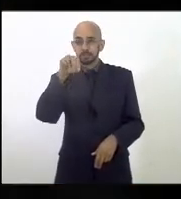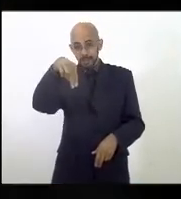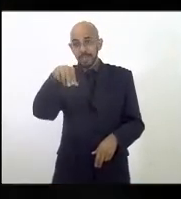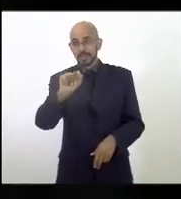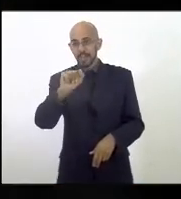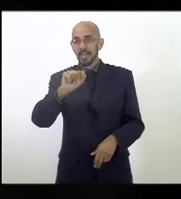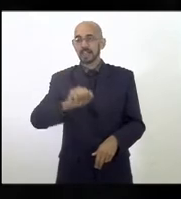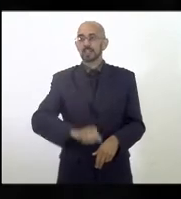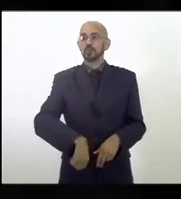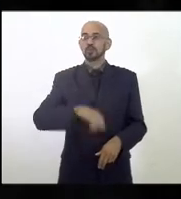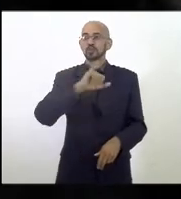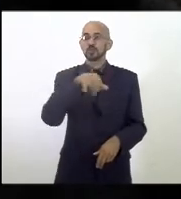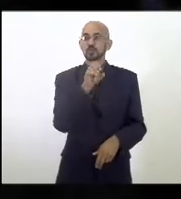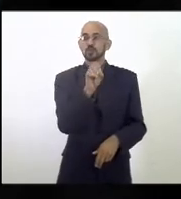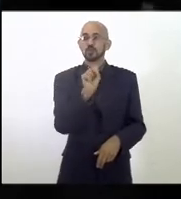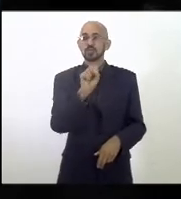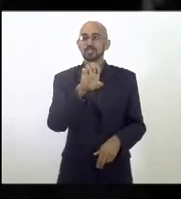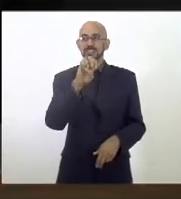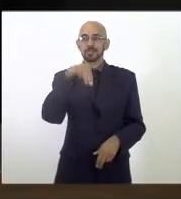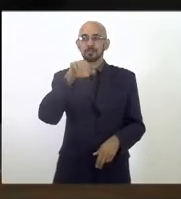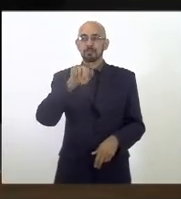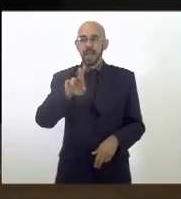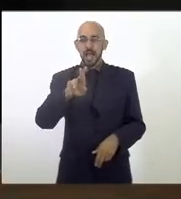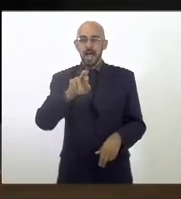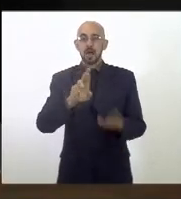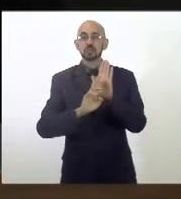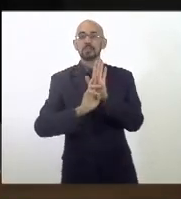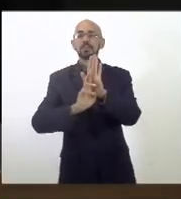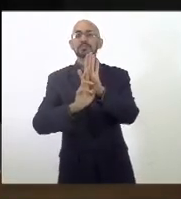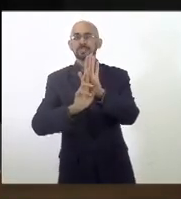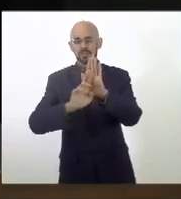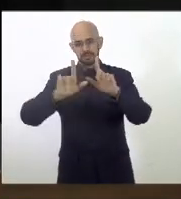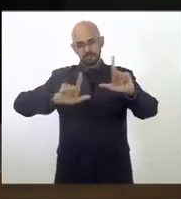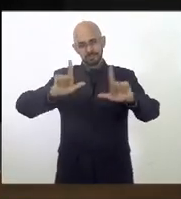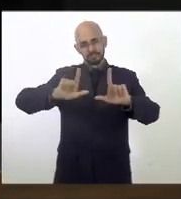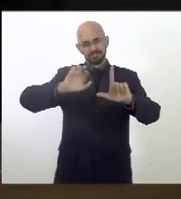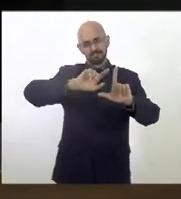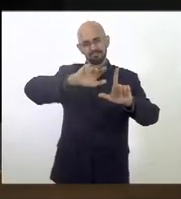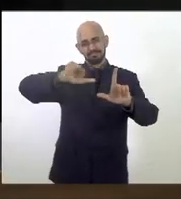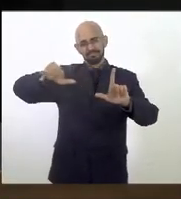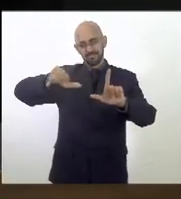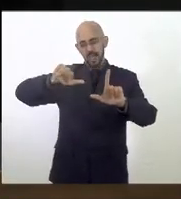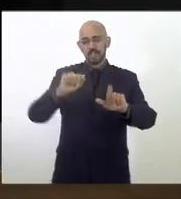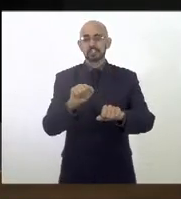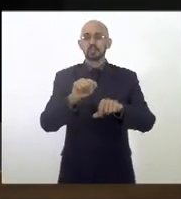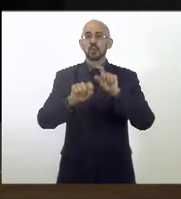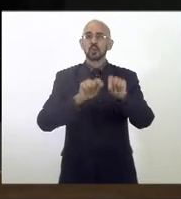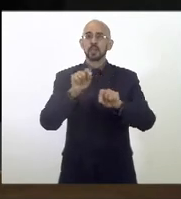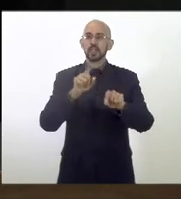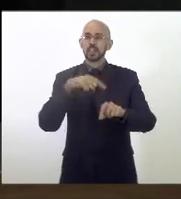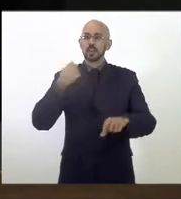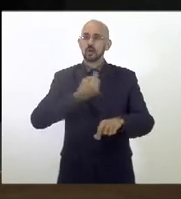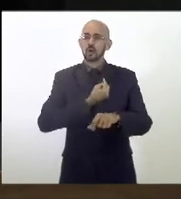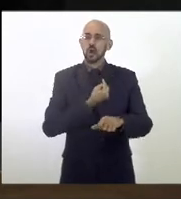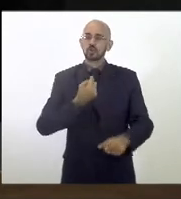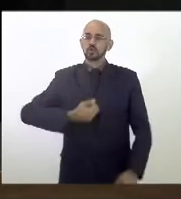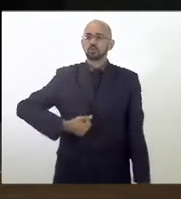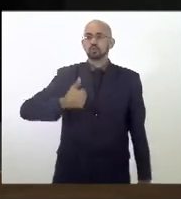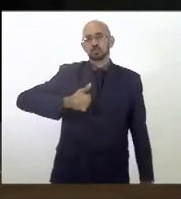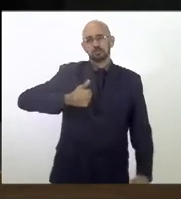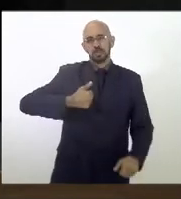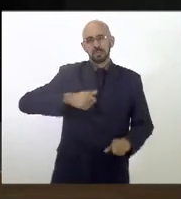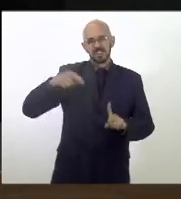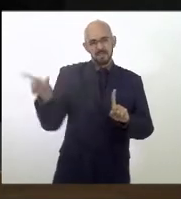outros representantes aqui da imprensa, que a gente aqui, nós somos o primeiro a